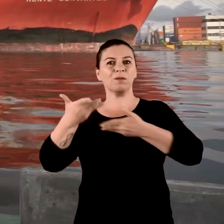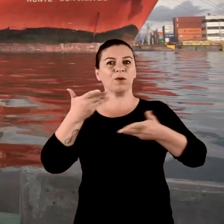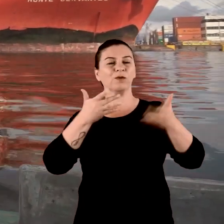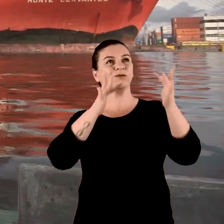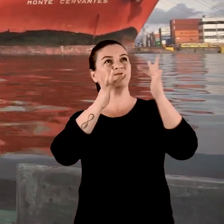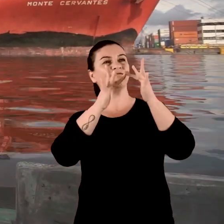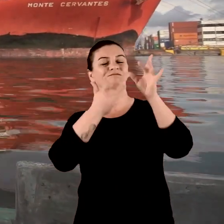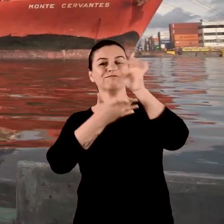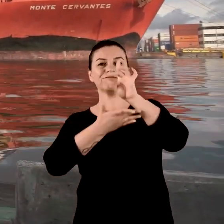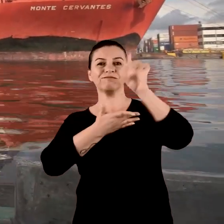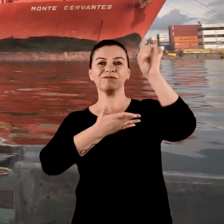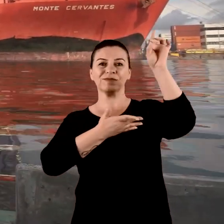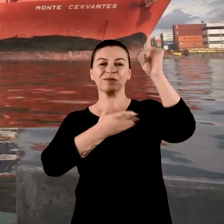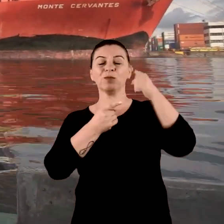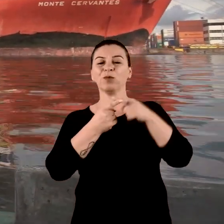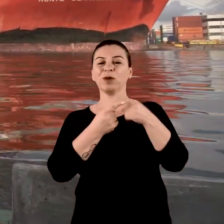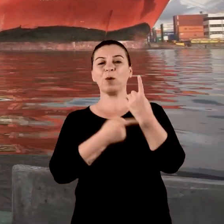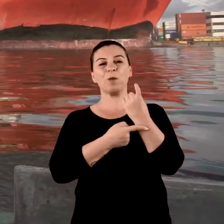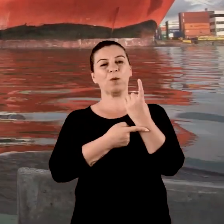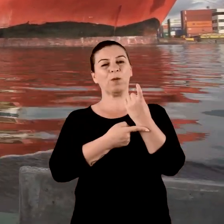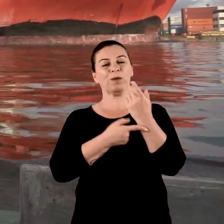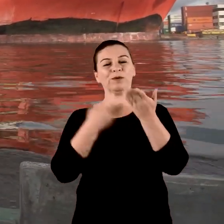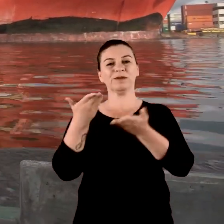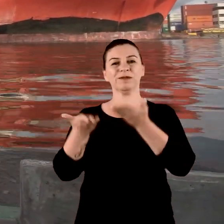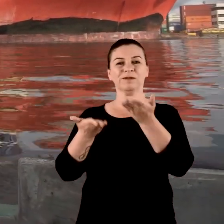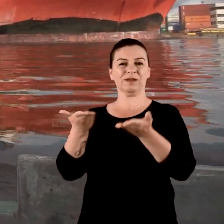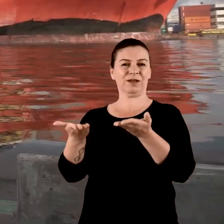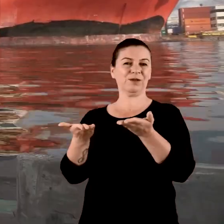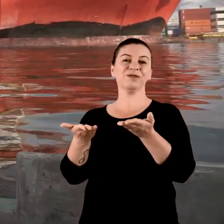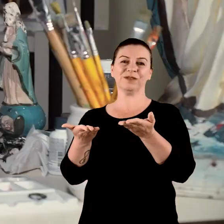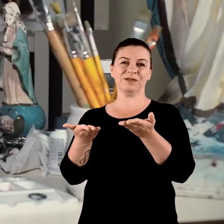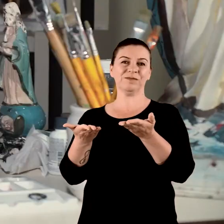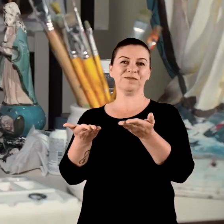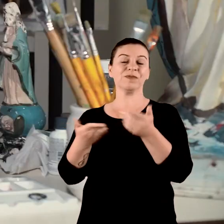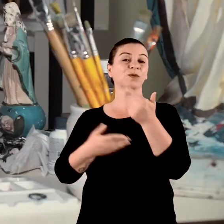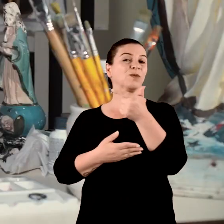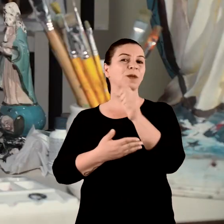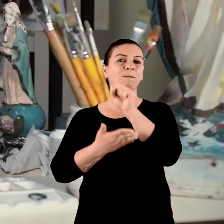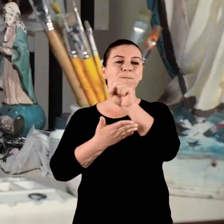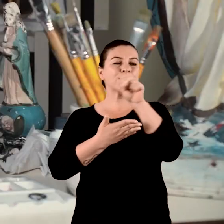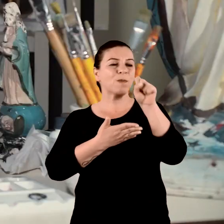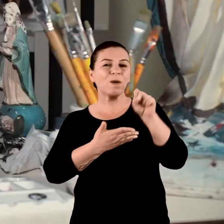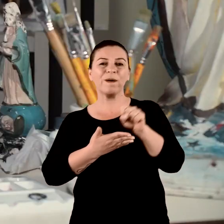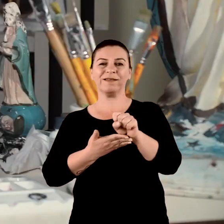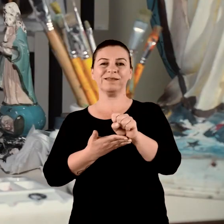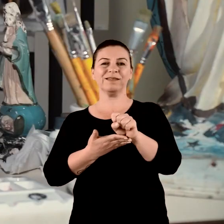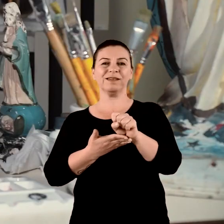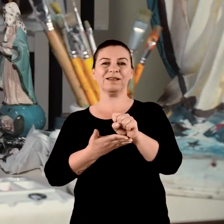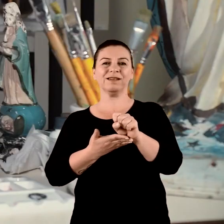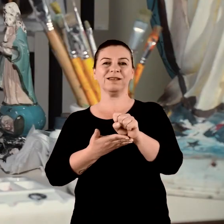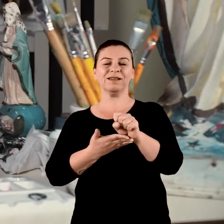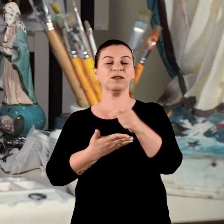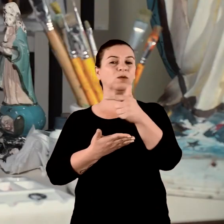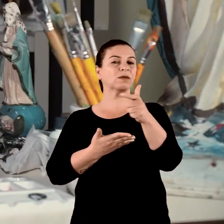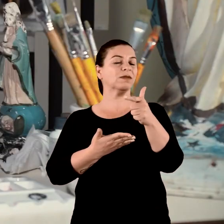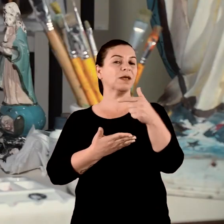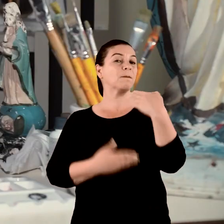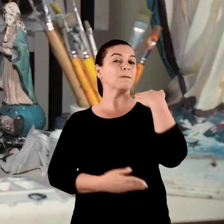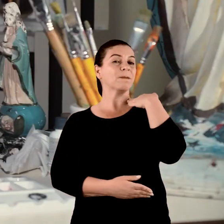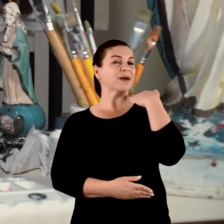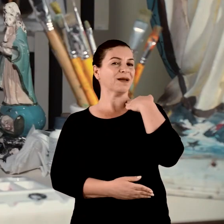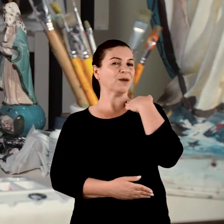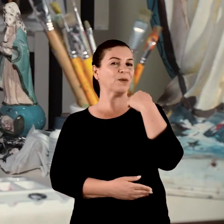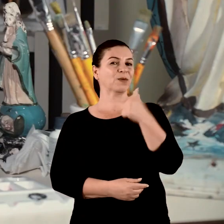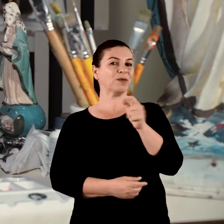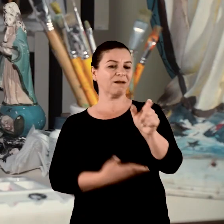se relacionam diretamente com Deus, porque Deus é o único que as atende. Não tem porta para bater, não tem conta no banco